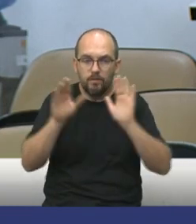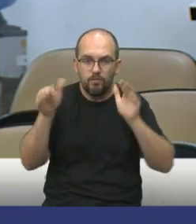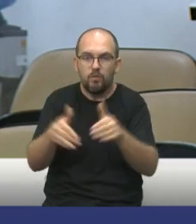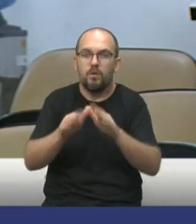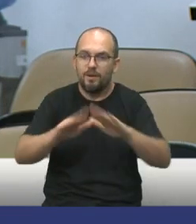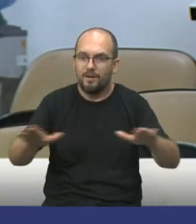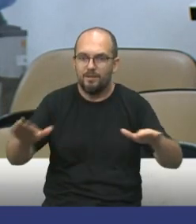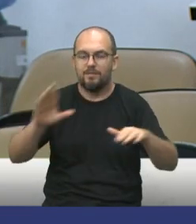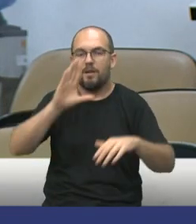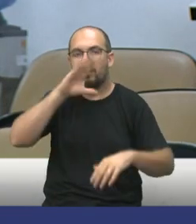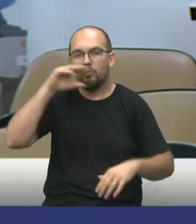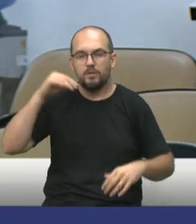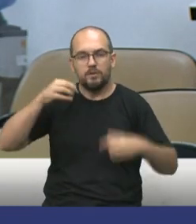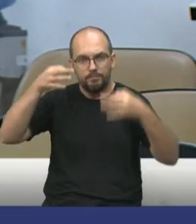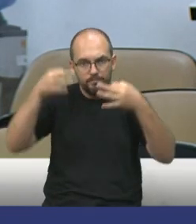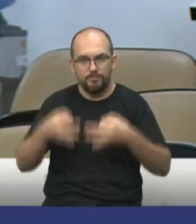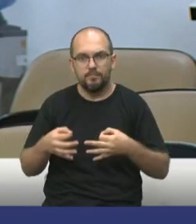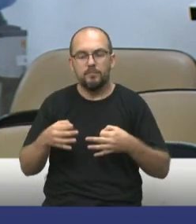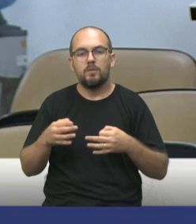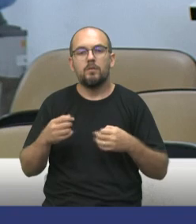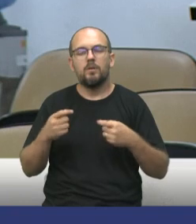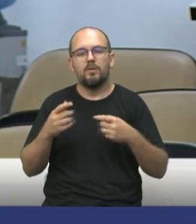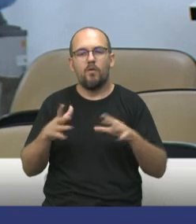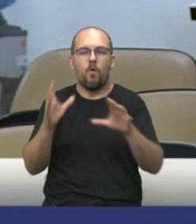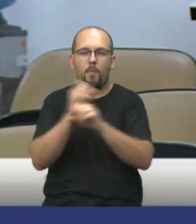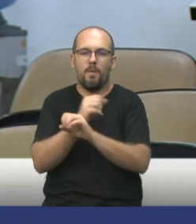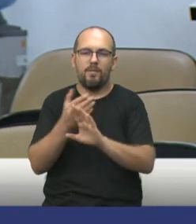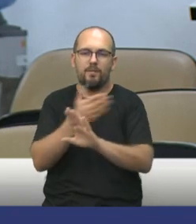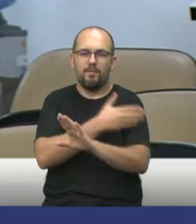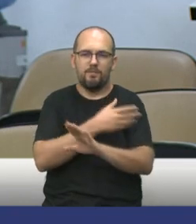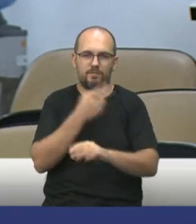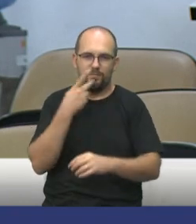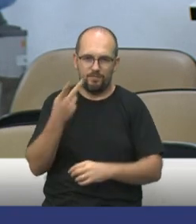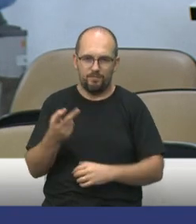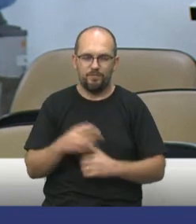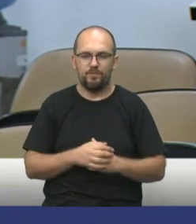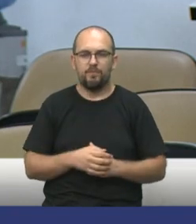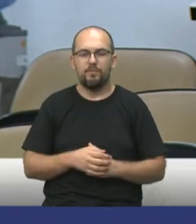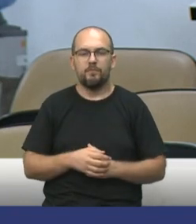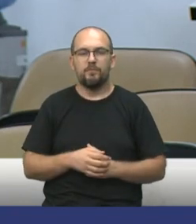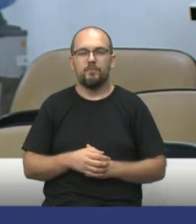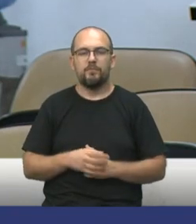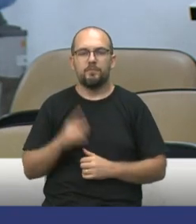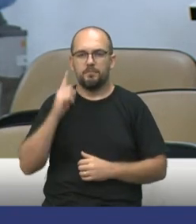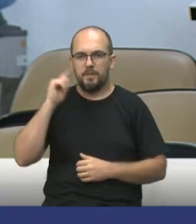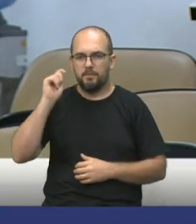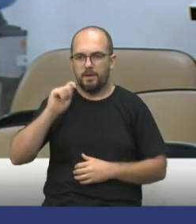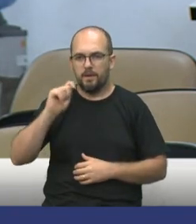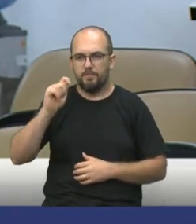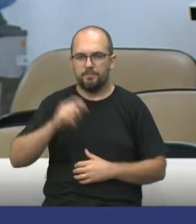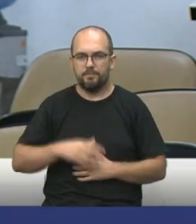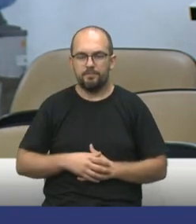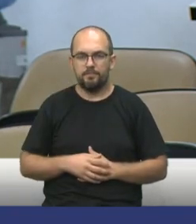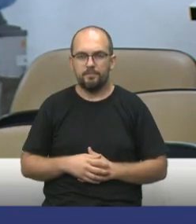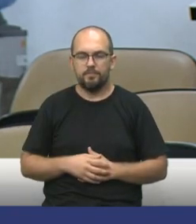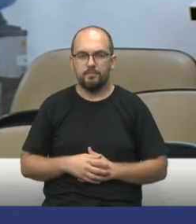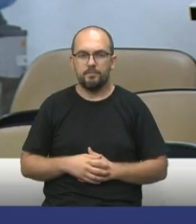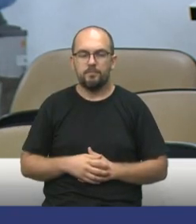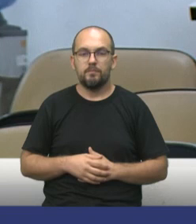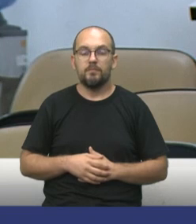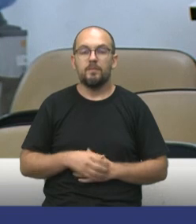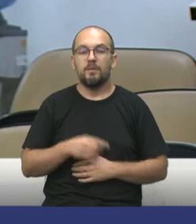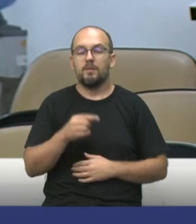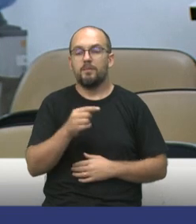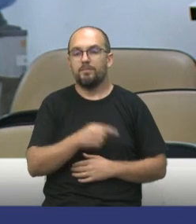crianças, para completar aquilo que eu disse no início, usando a fala dessa munícipe,